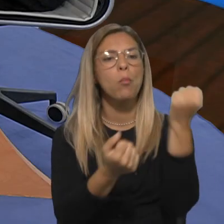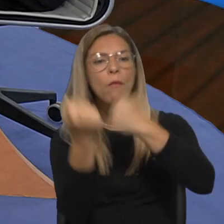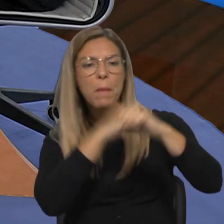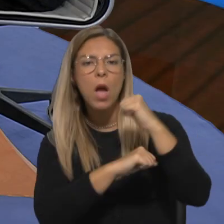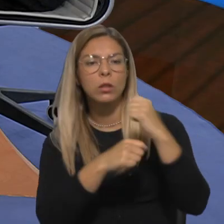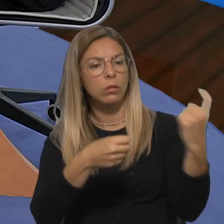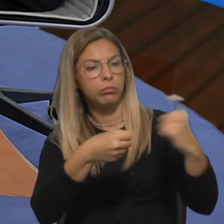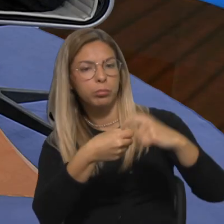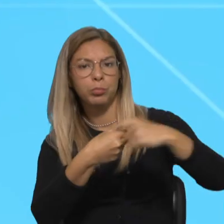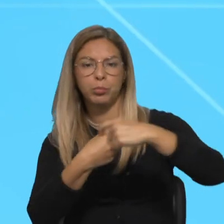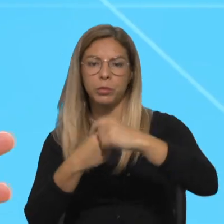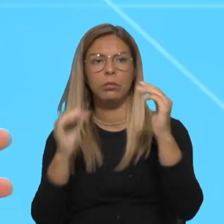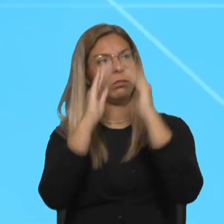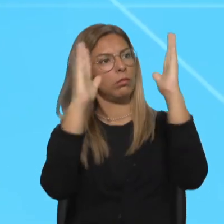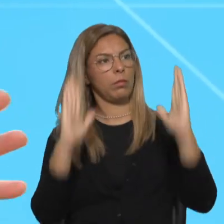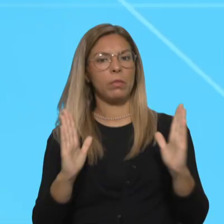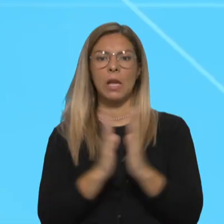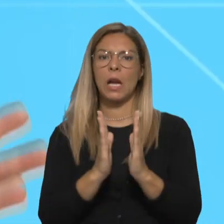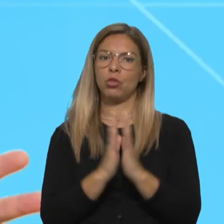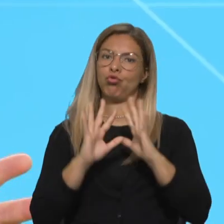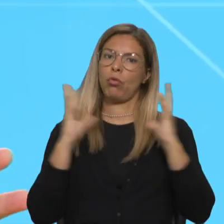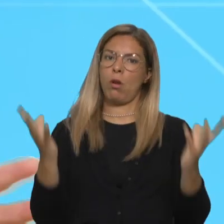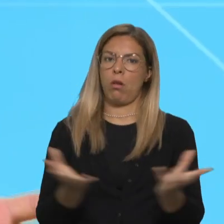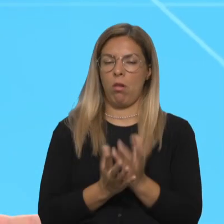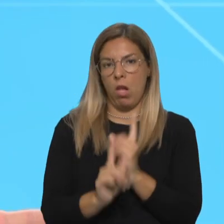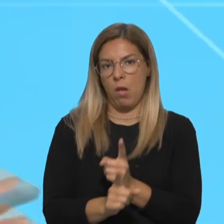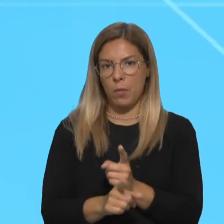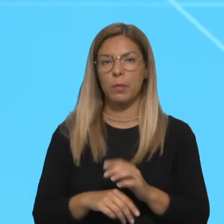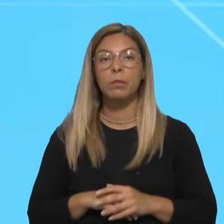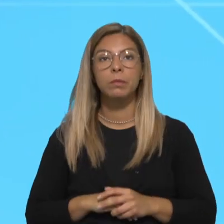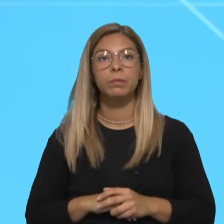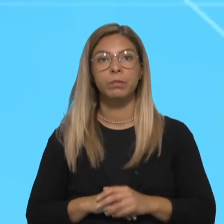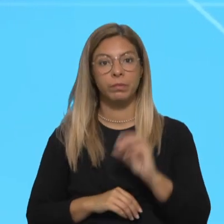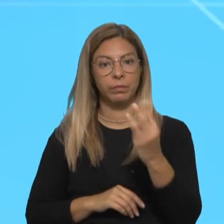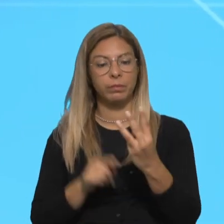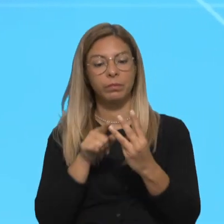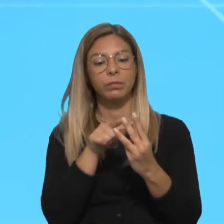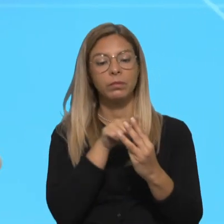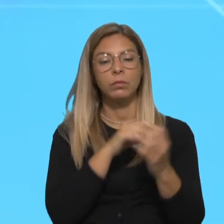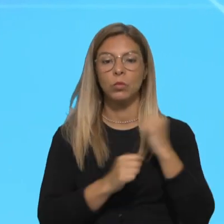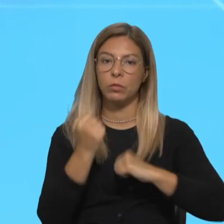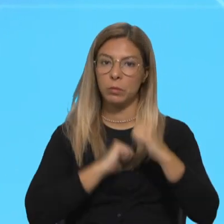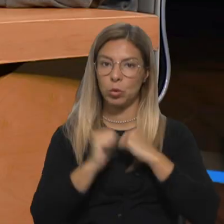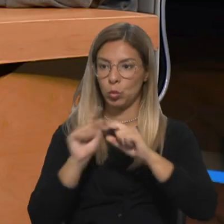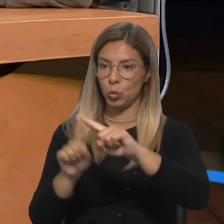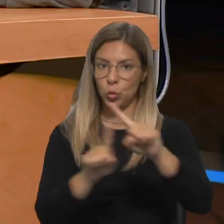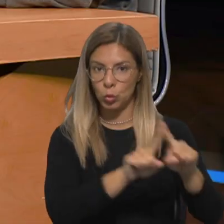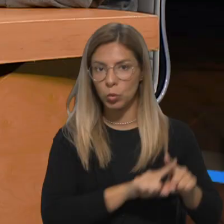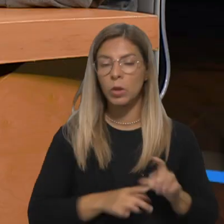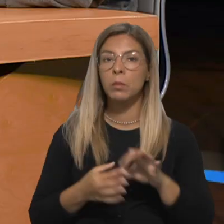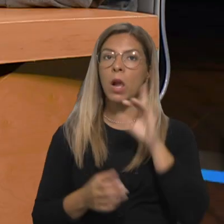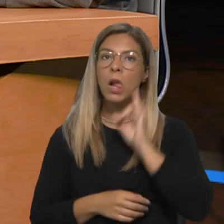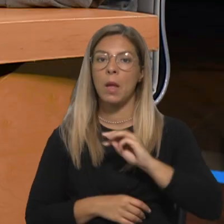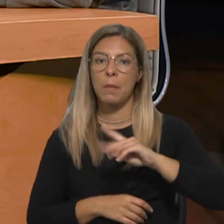denominador comum entre todos. Vejamos 3 movimentos, porque cada um de vocês pertence a movimentos diferentes. Maria do